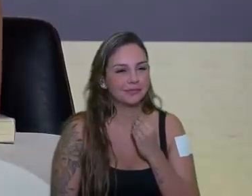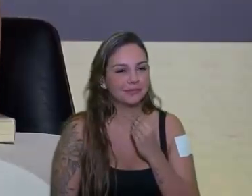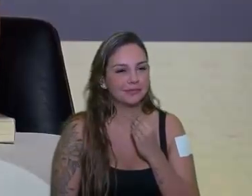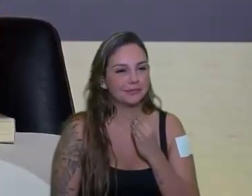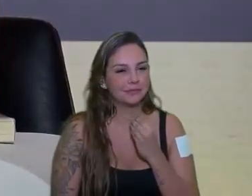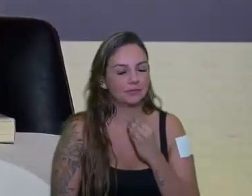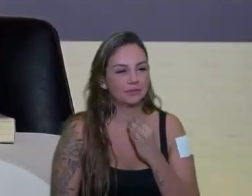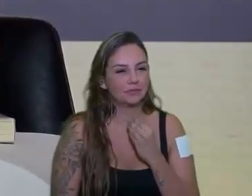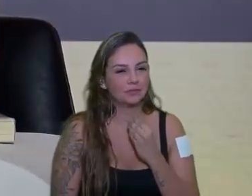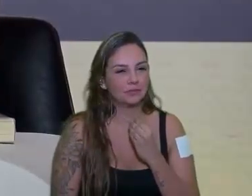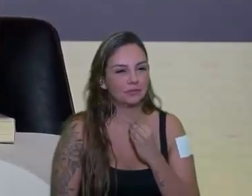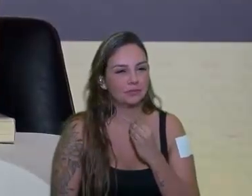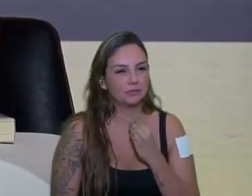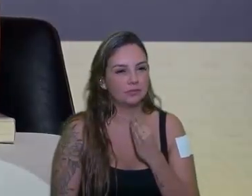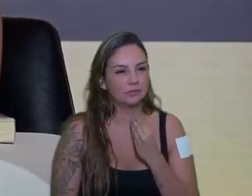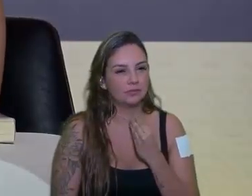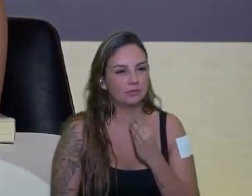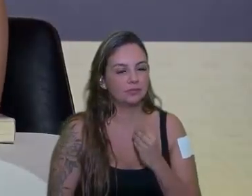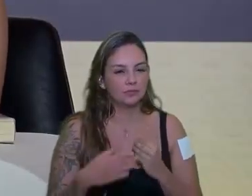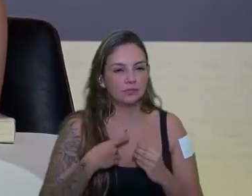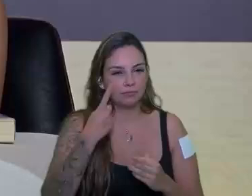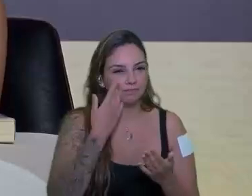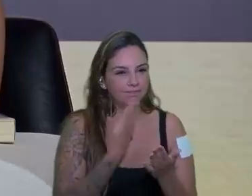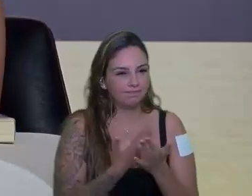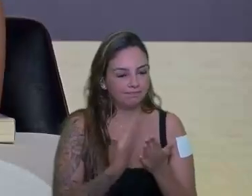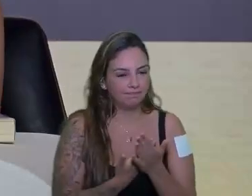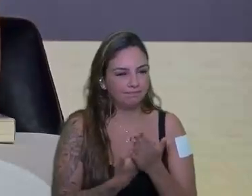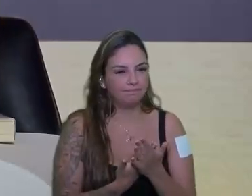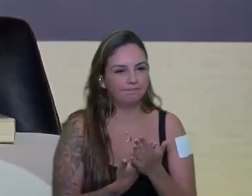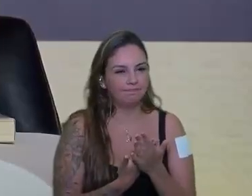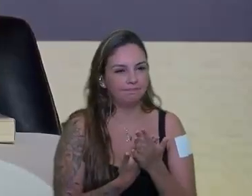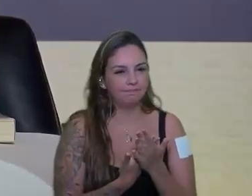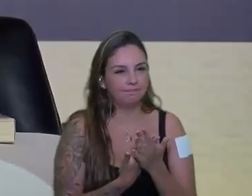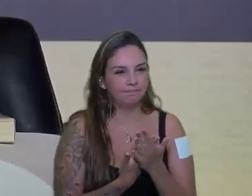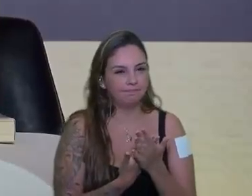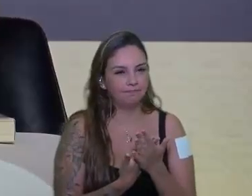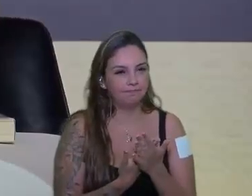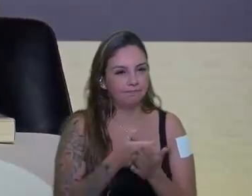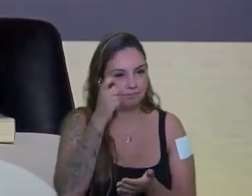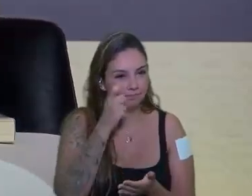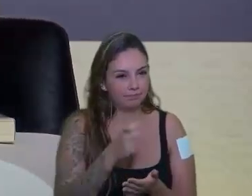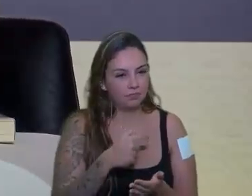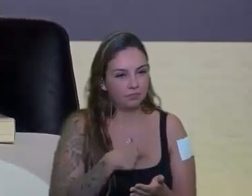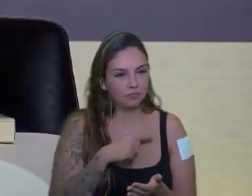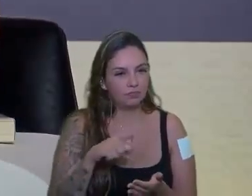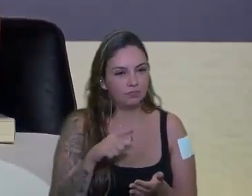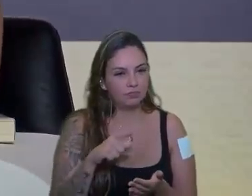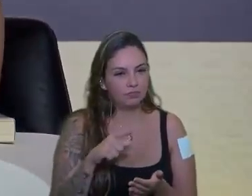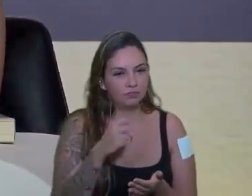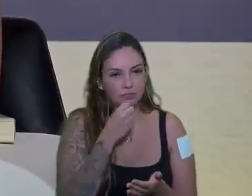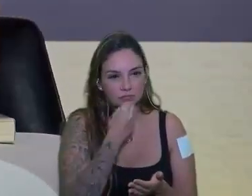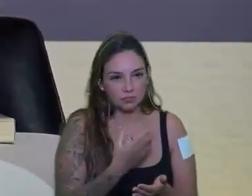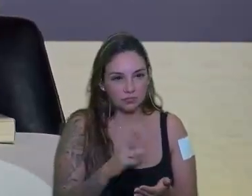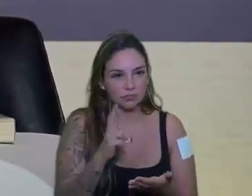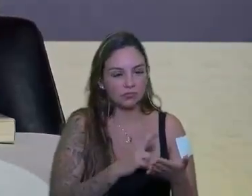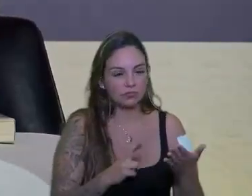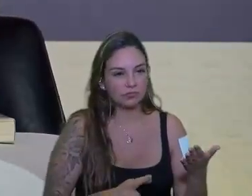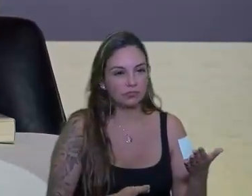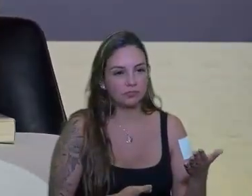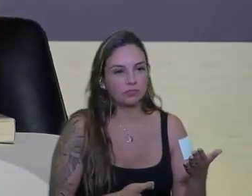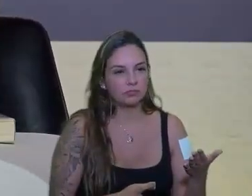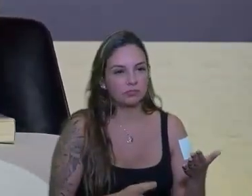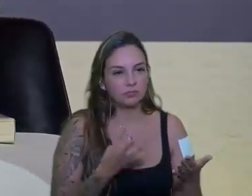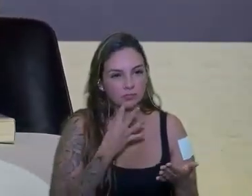os extremos. Eu fui uma estudante, assim, bem interessante. Eu acho que eu era boa em redação. Eu